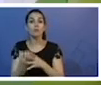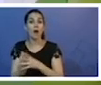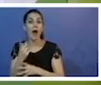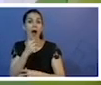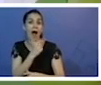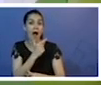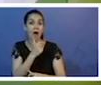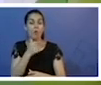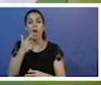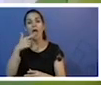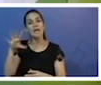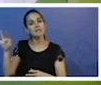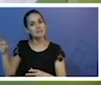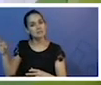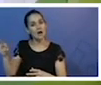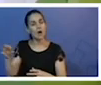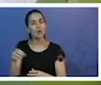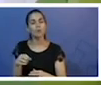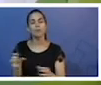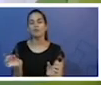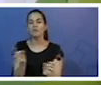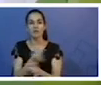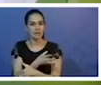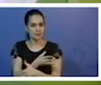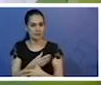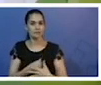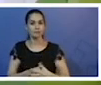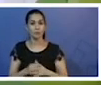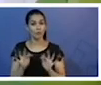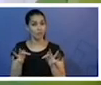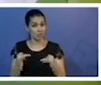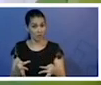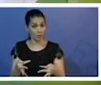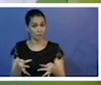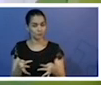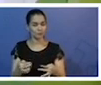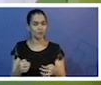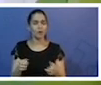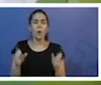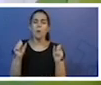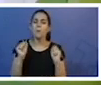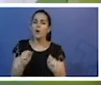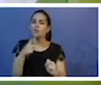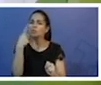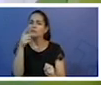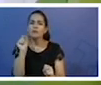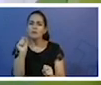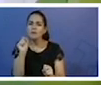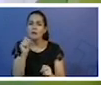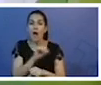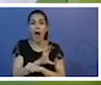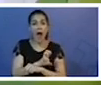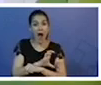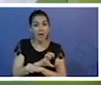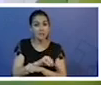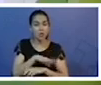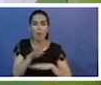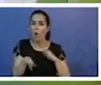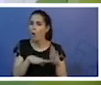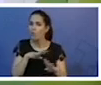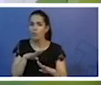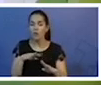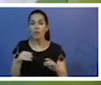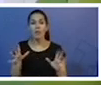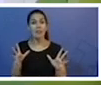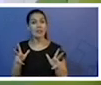e água como produto final. Assim, é possível dizer que qualquer ácido neutraliza